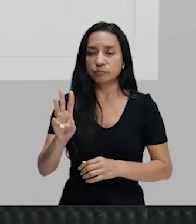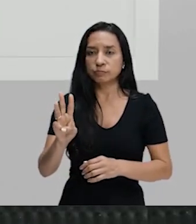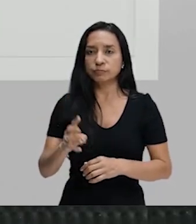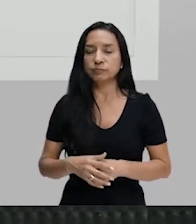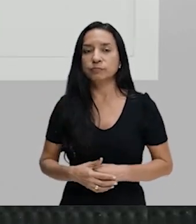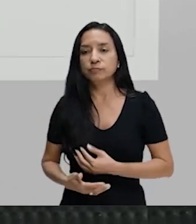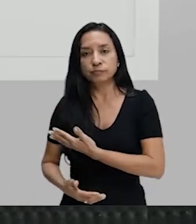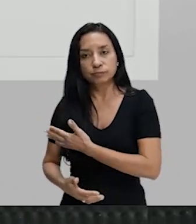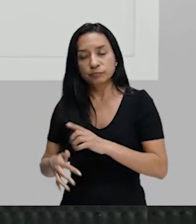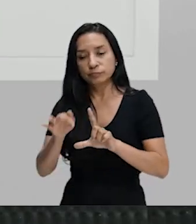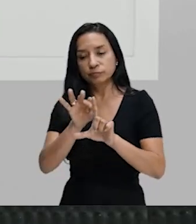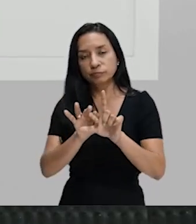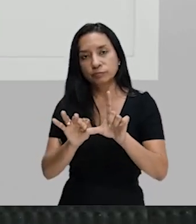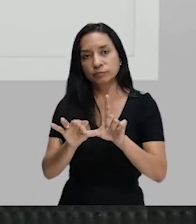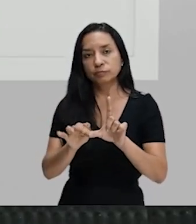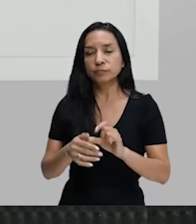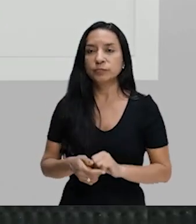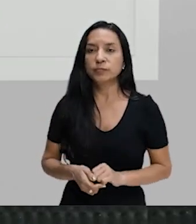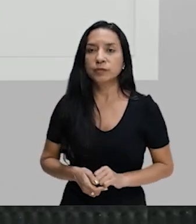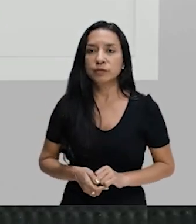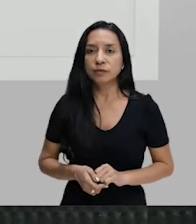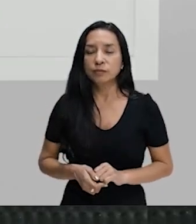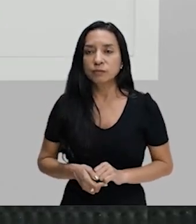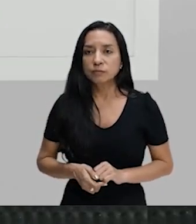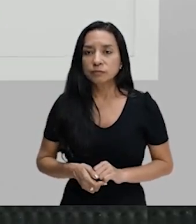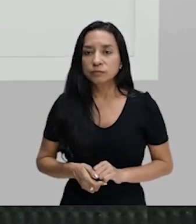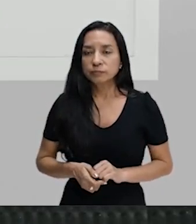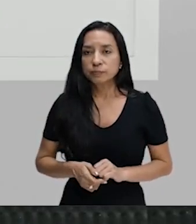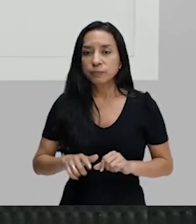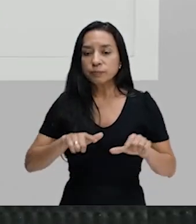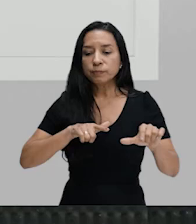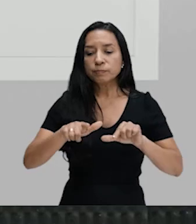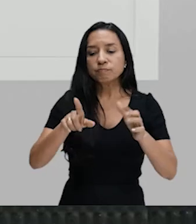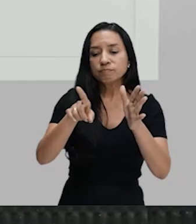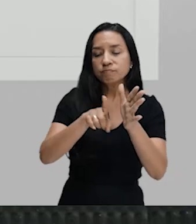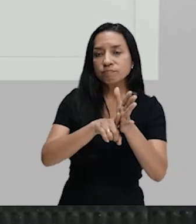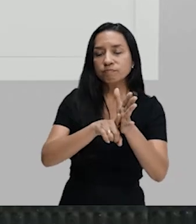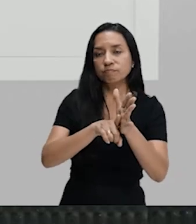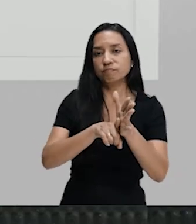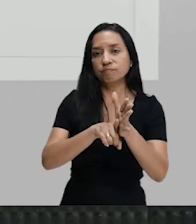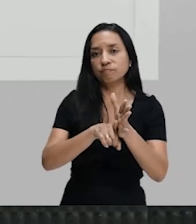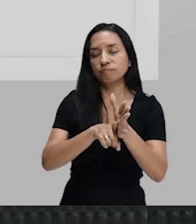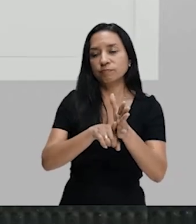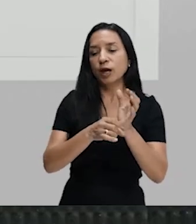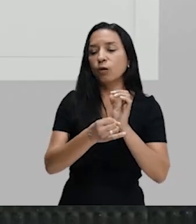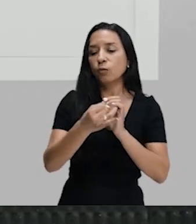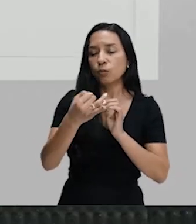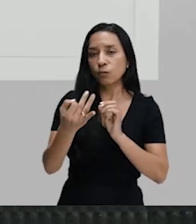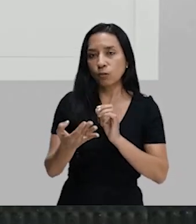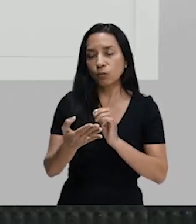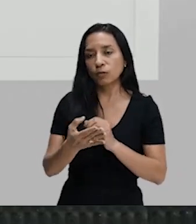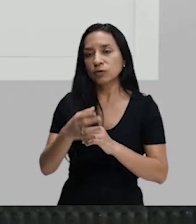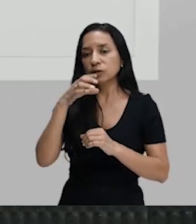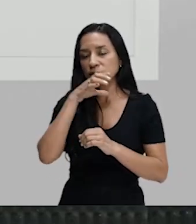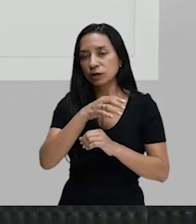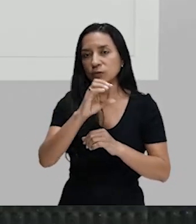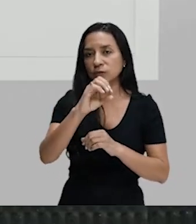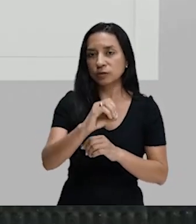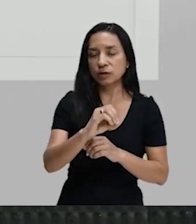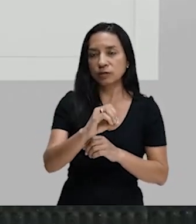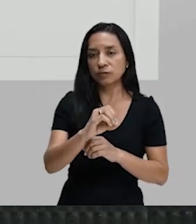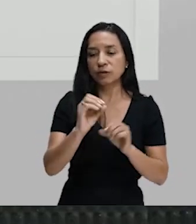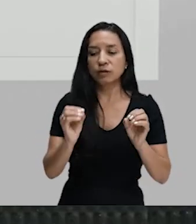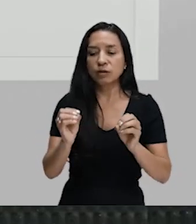E o trabalho negativo, do jeito que está aqui, né? Porque a quantidade de calor é zero, vai passar um para o outro lado, né? Passa o trabalho para o outro lado,